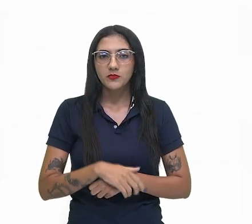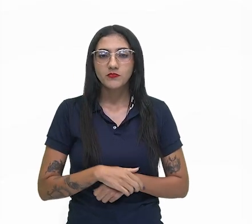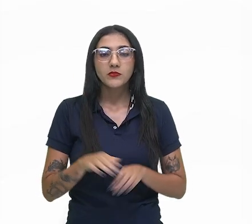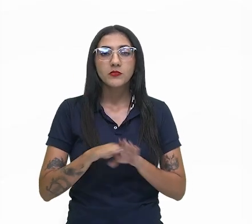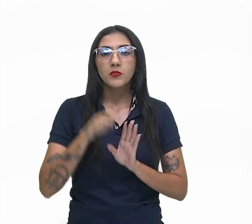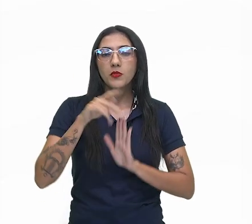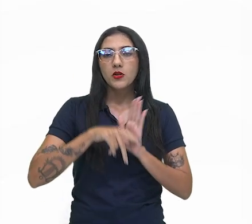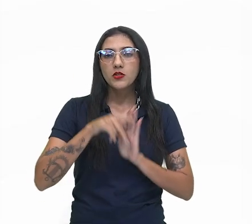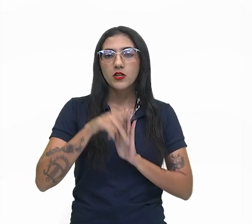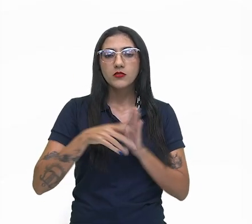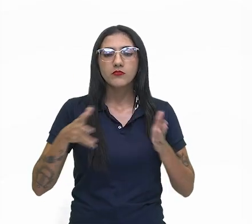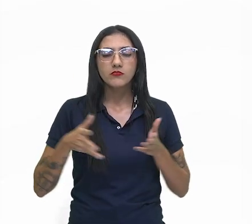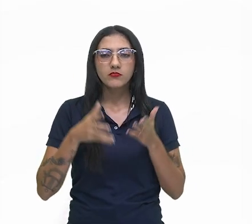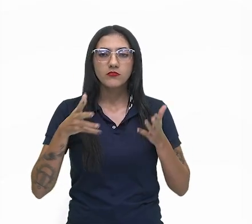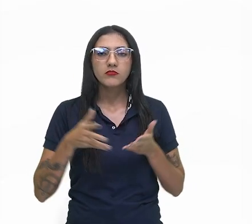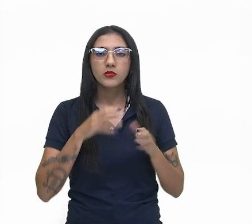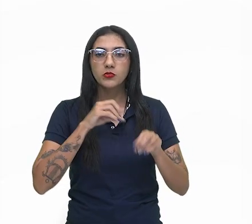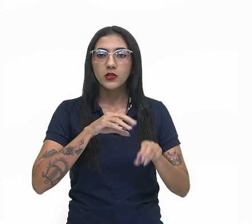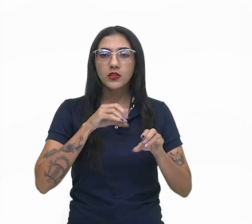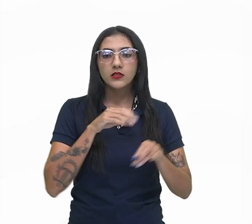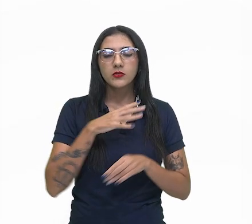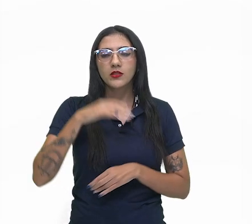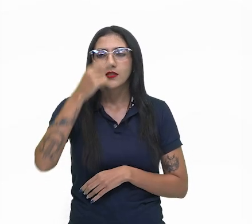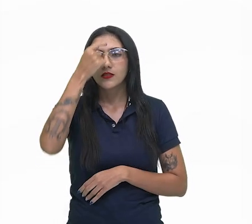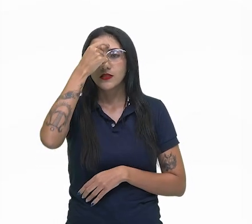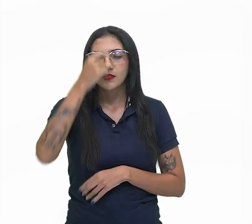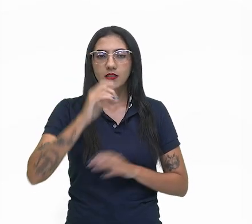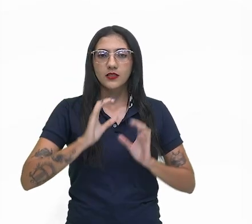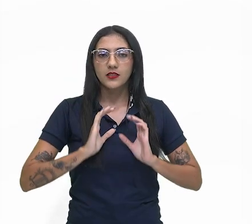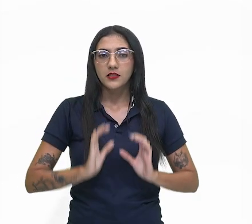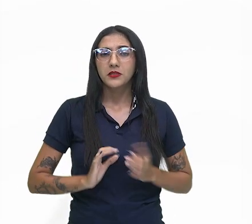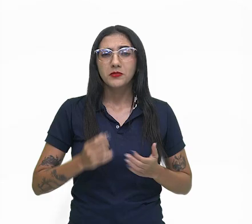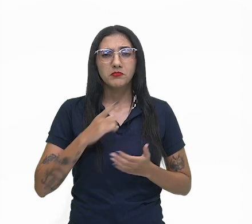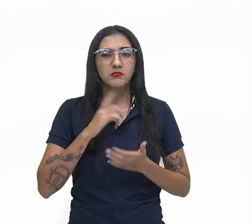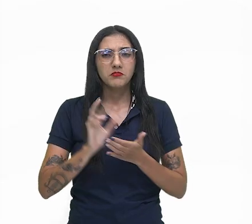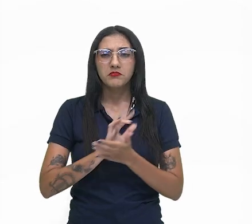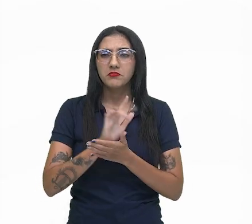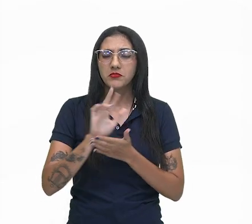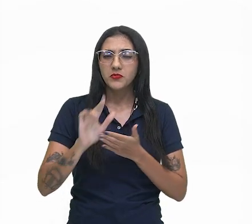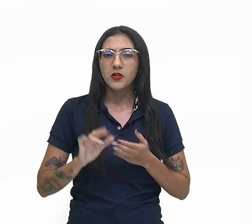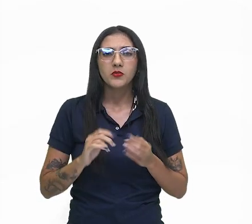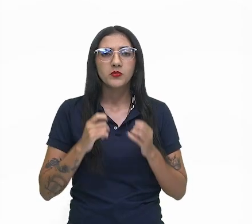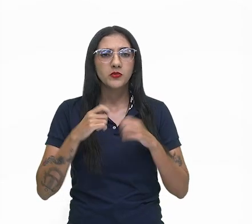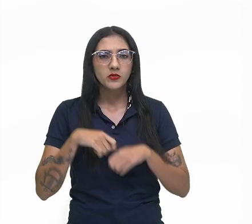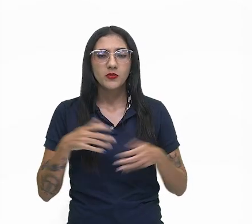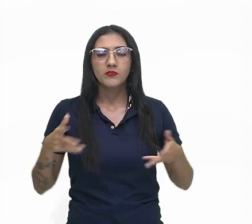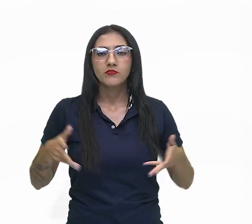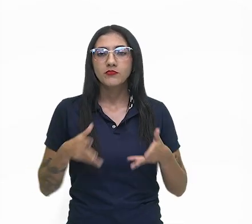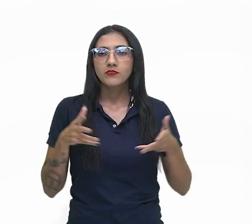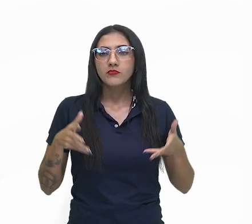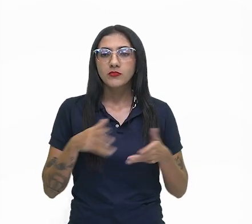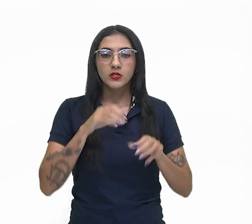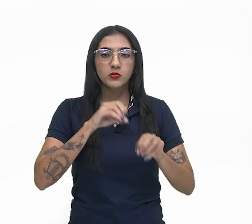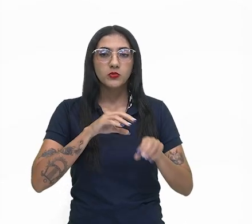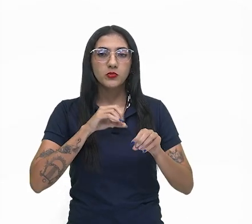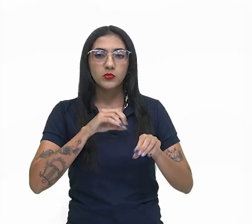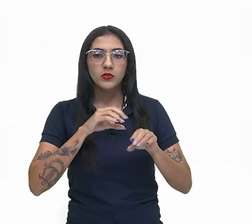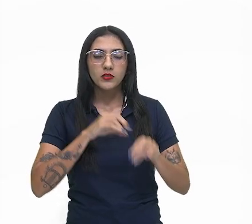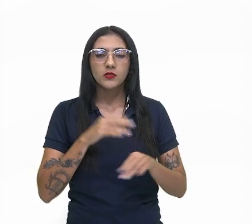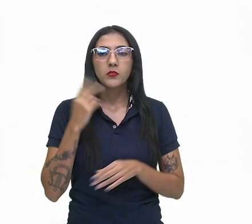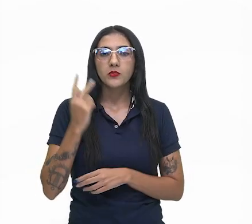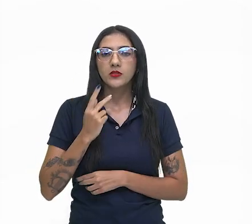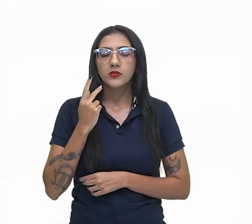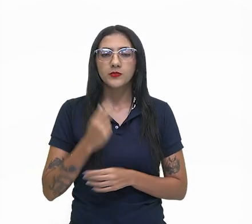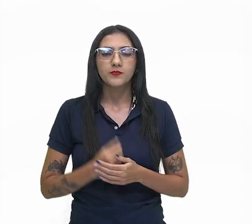a cidadania. Então, também existem vários programas, né, que podem nos ajudar a promover a educação política.